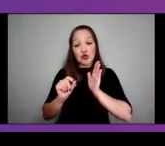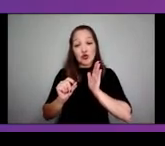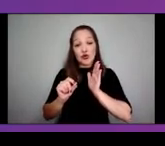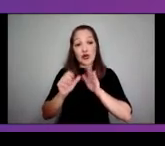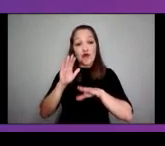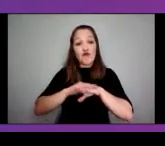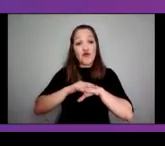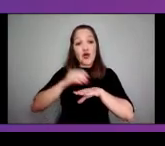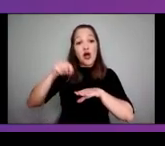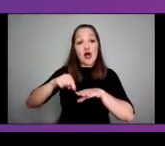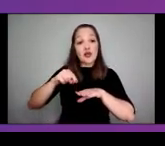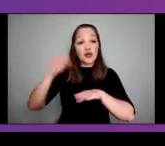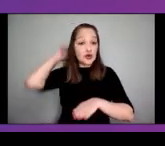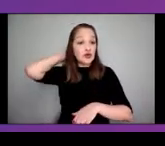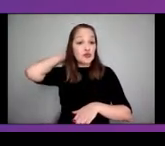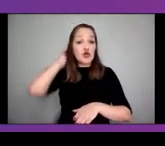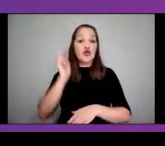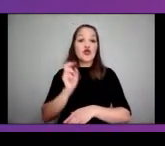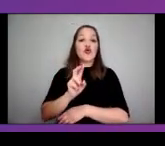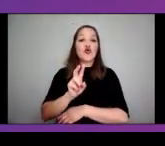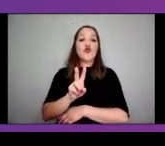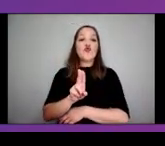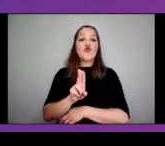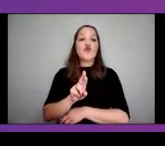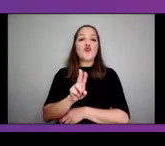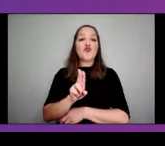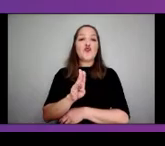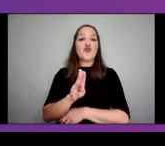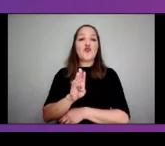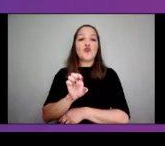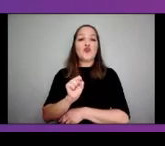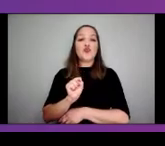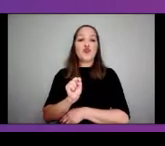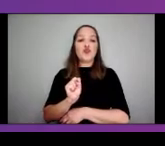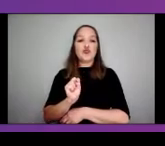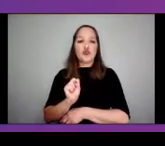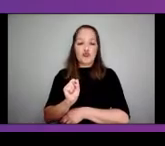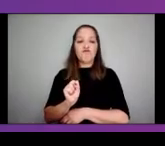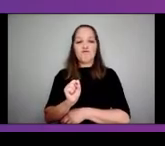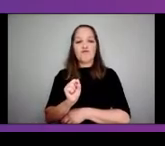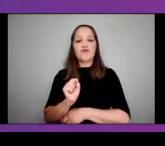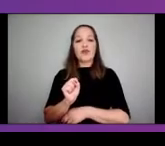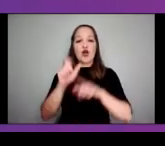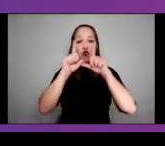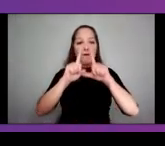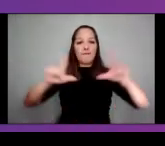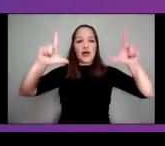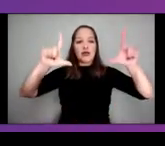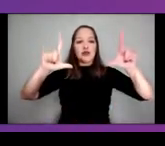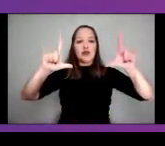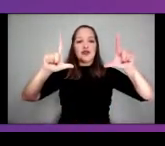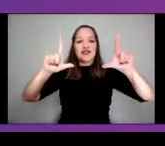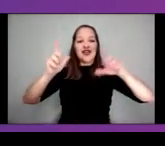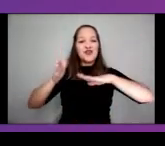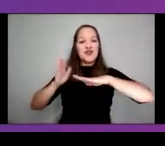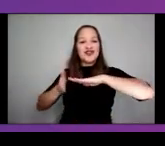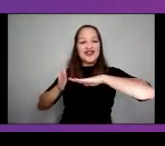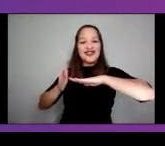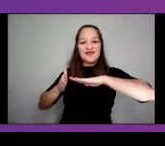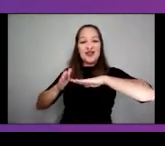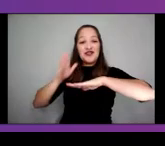inicialmente Belém chama-se urublues é um painel que diálogo com o contemporâneo o sentido da do que